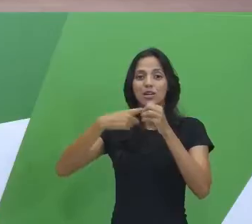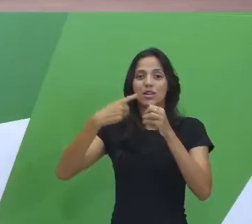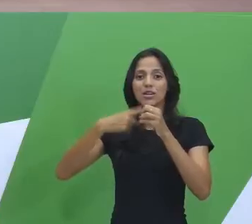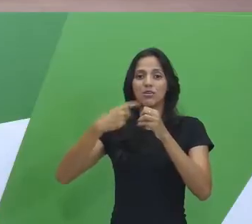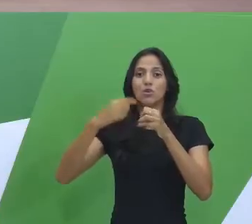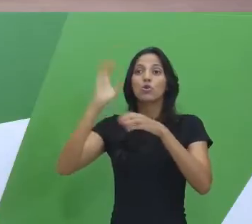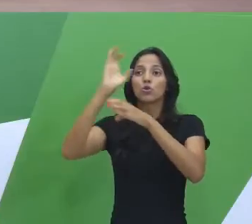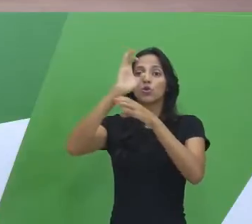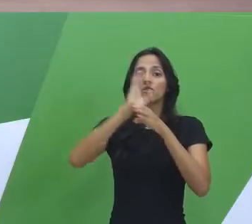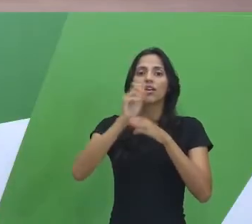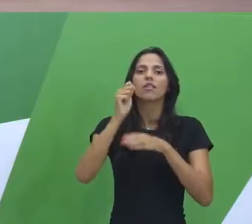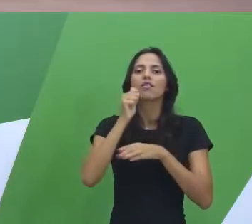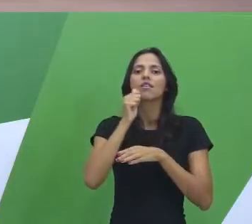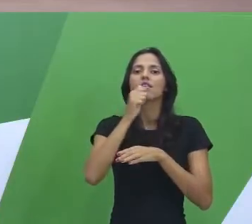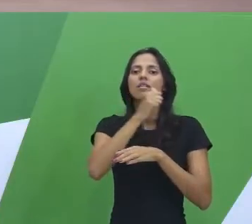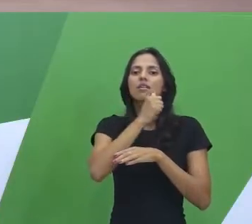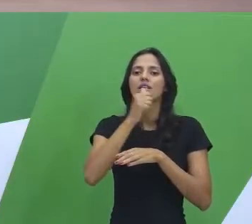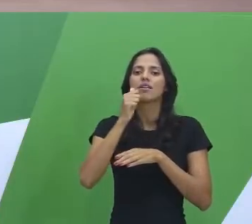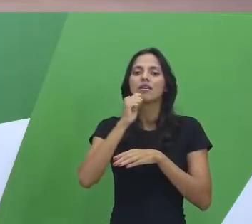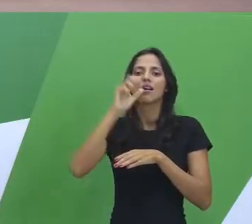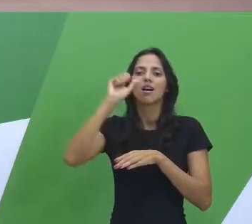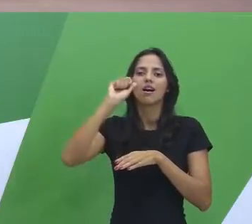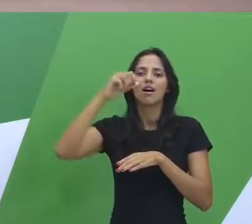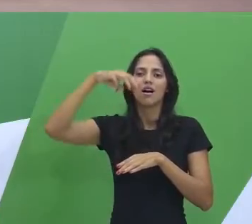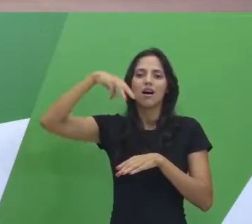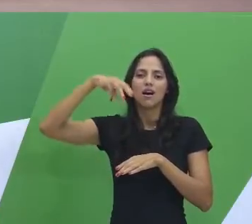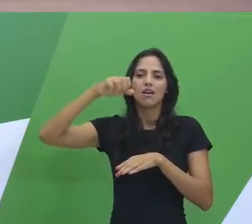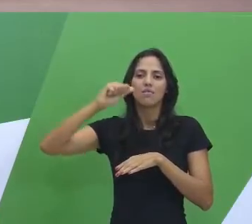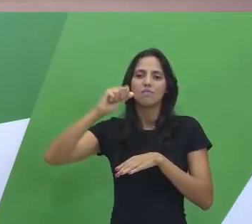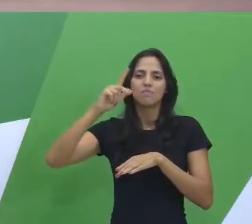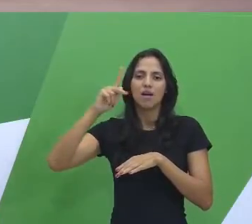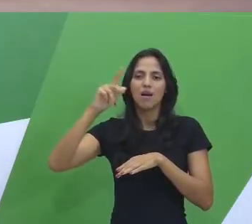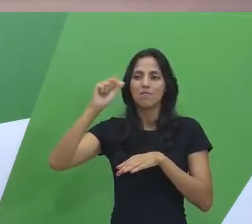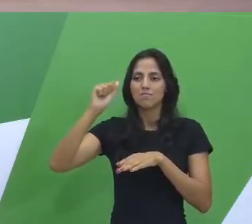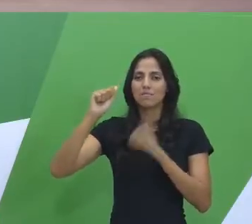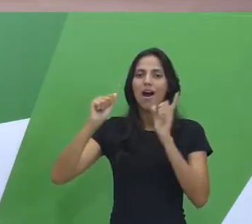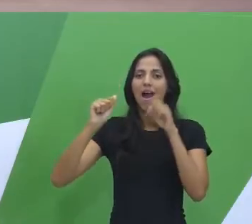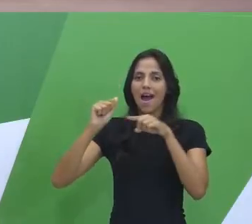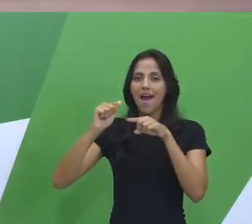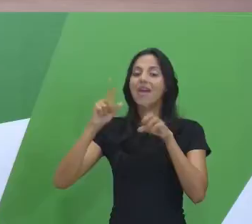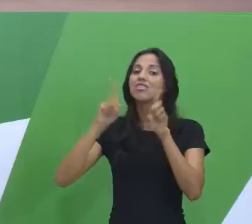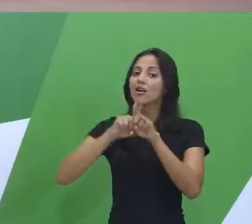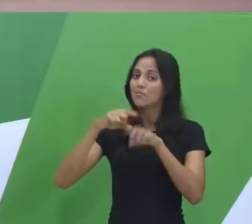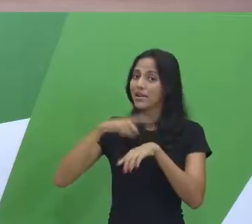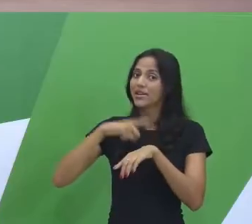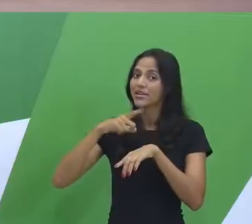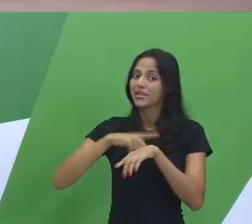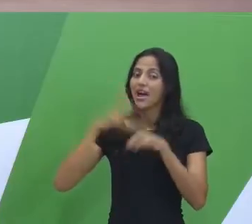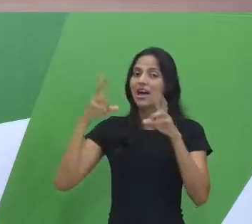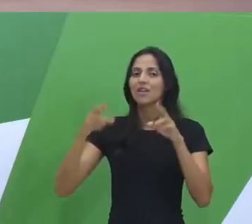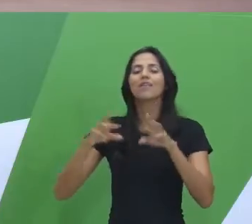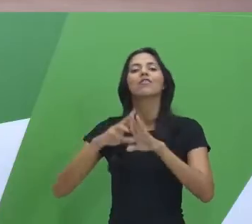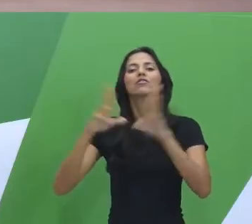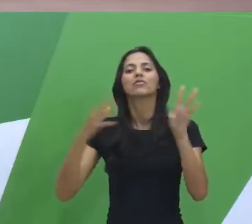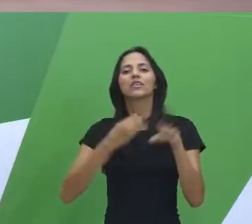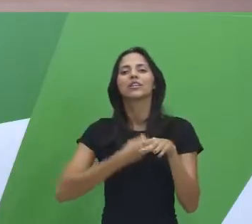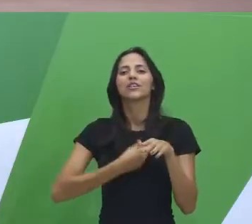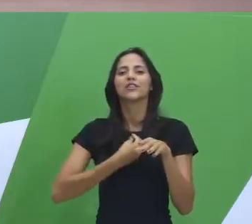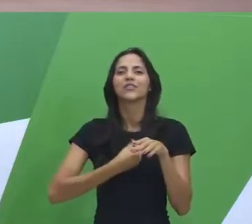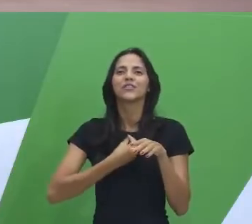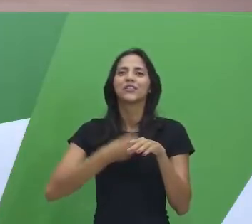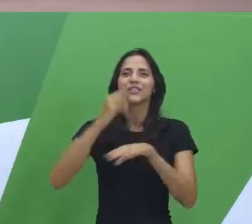Lá existe a questão da festa do equinócio, é porque lá o sentido é